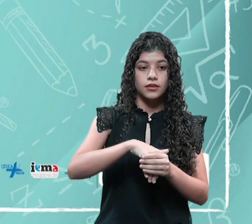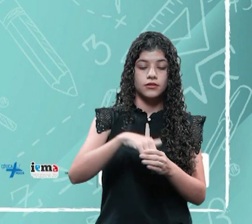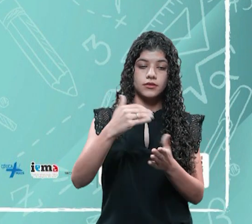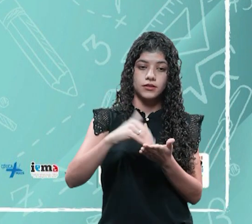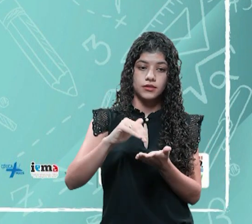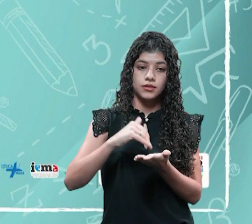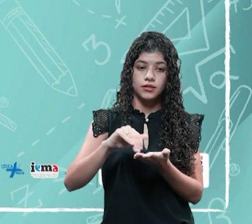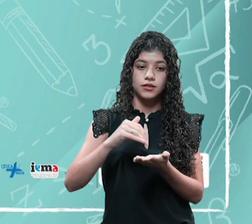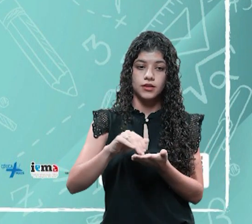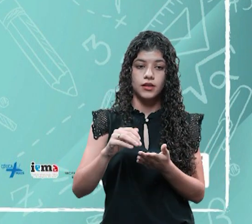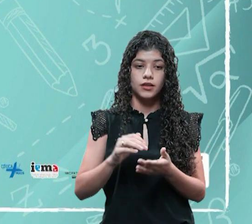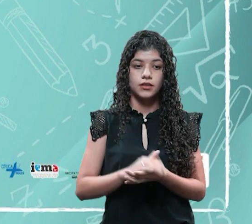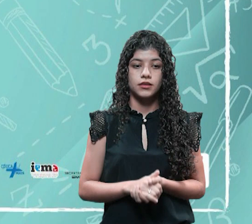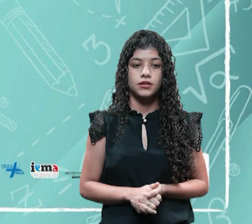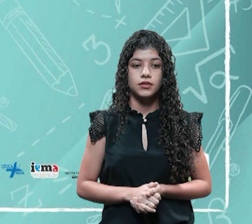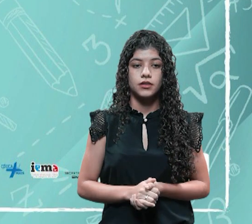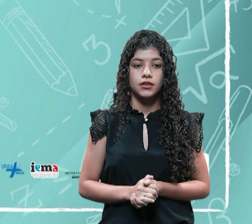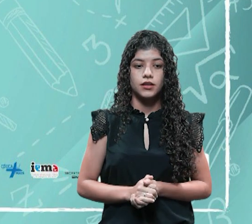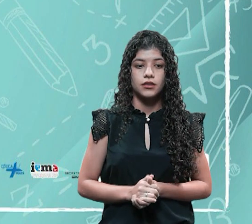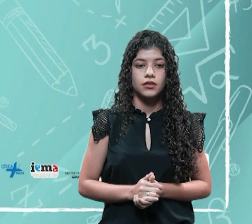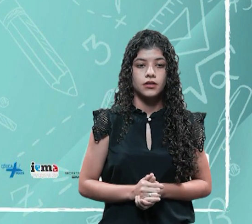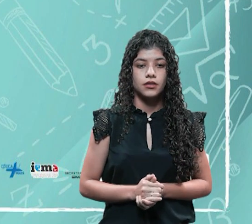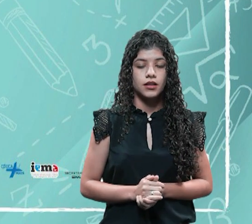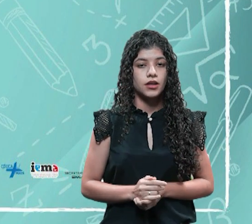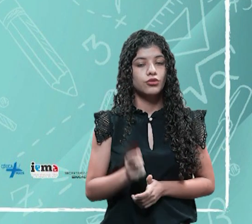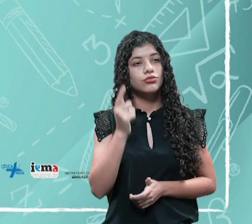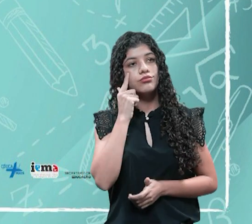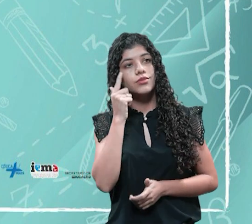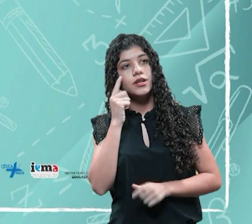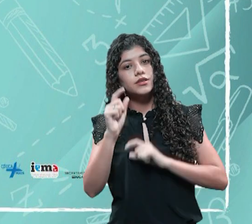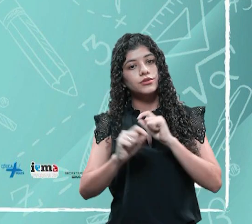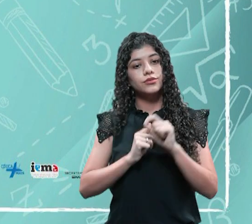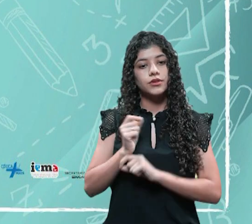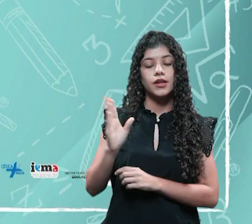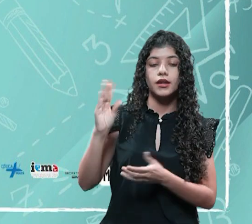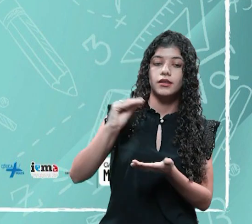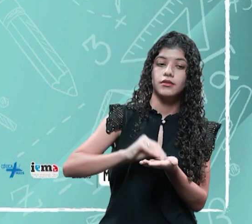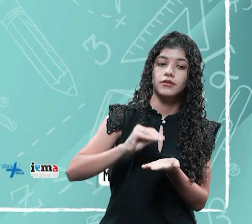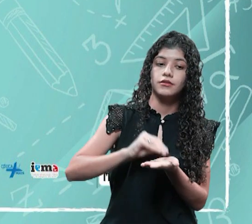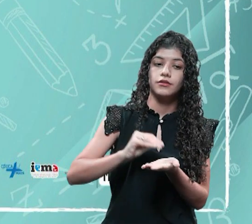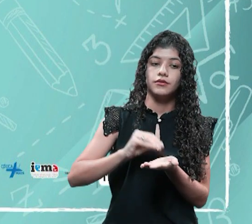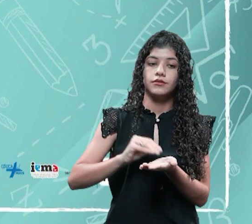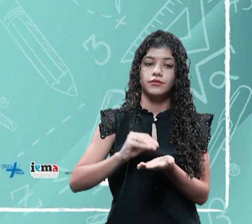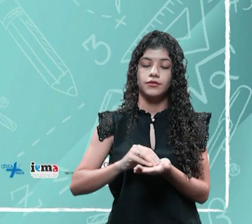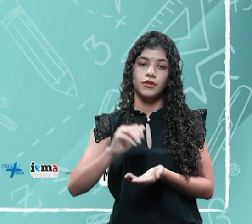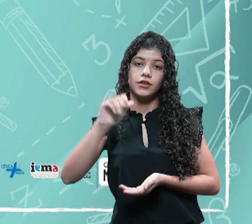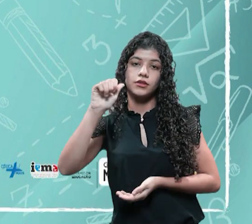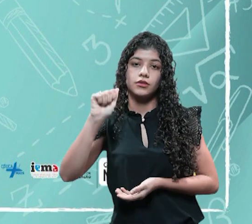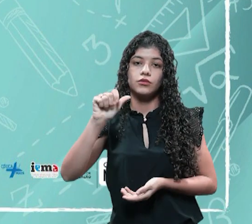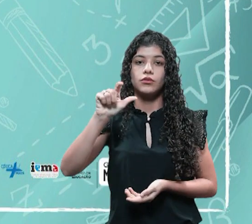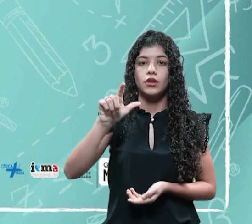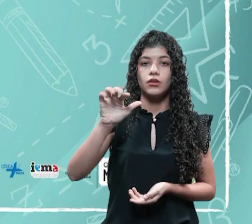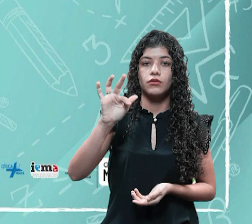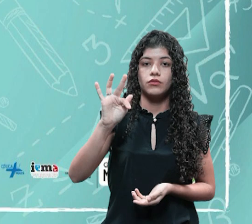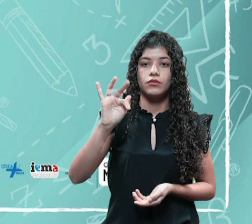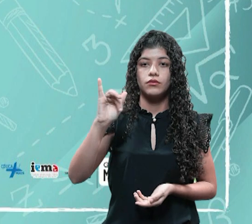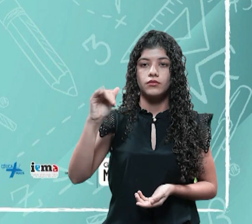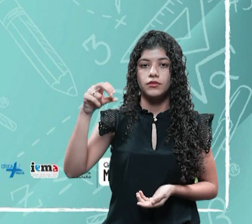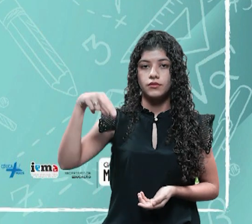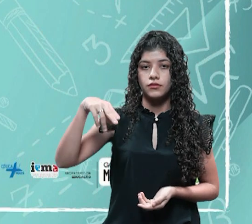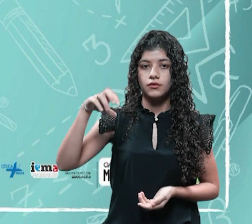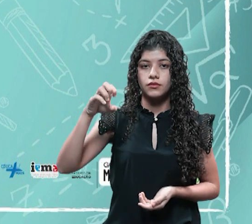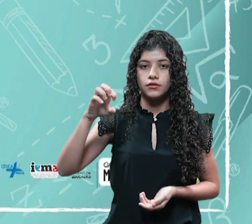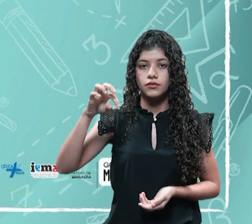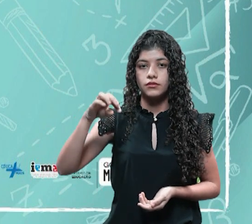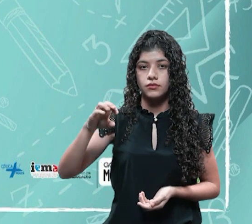dessa secretaria. A gente não pensa que a gente falta por exemplo, um alfinete e uma taxinha,